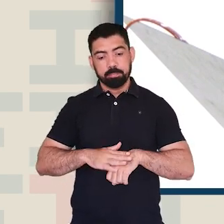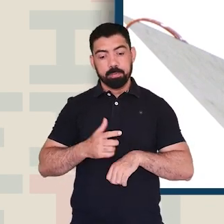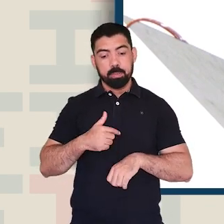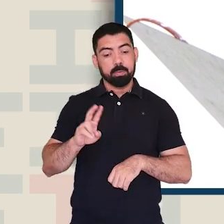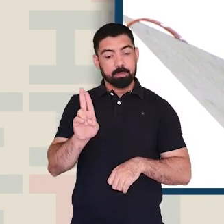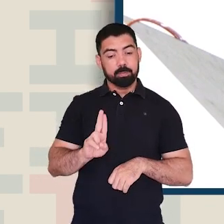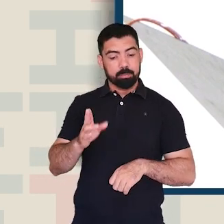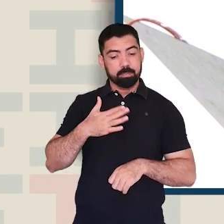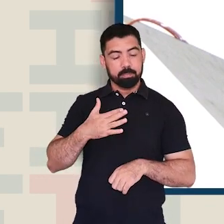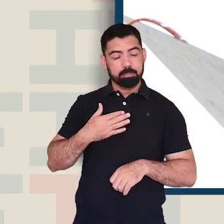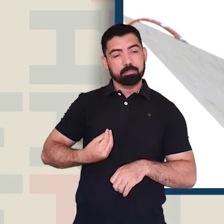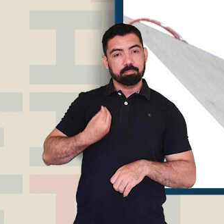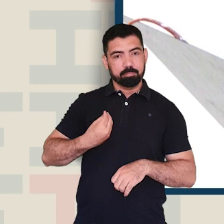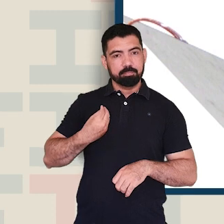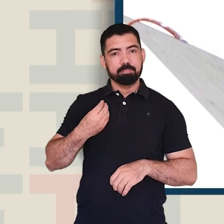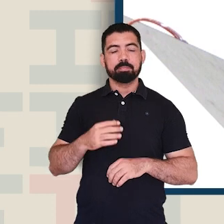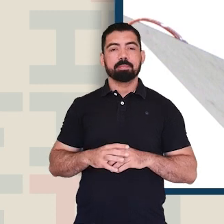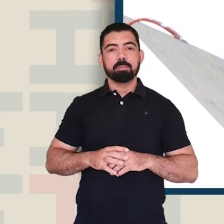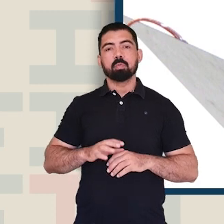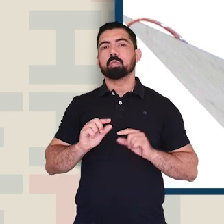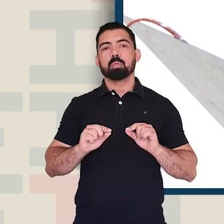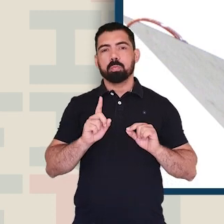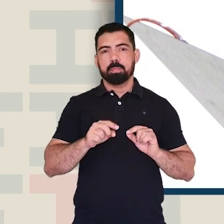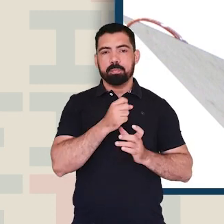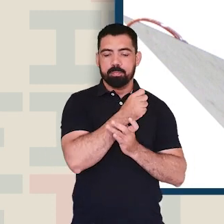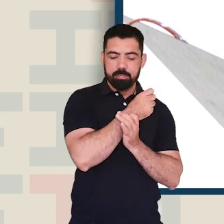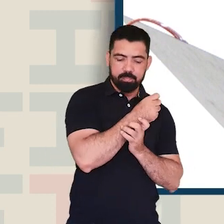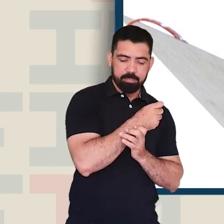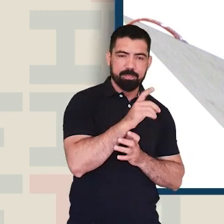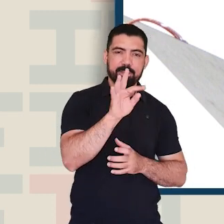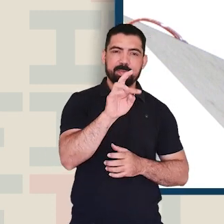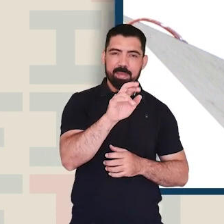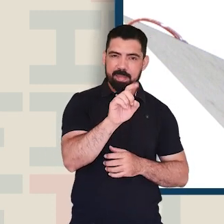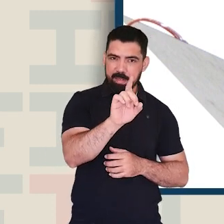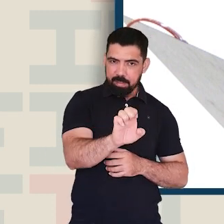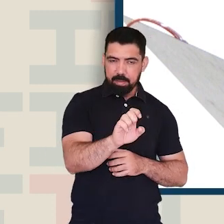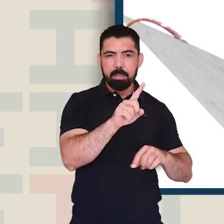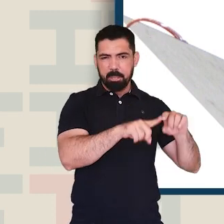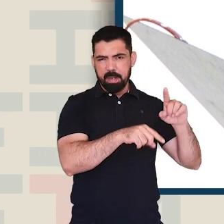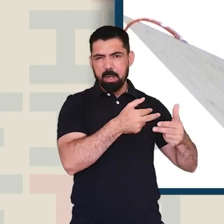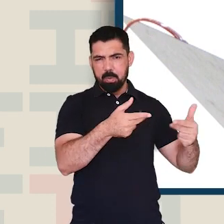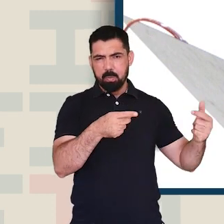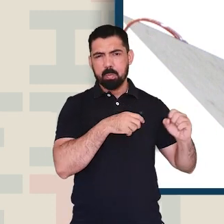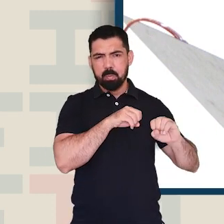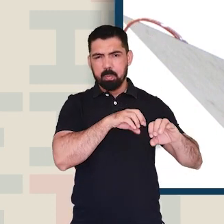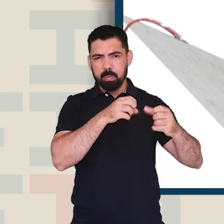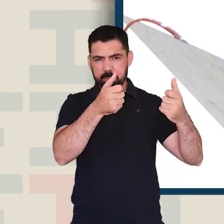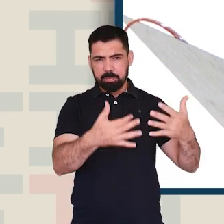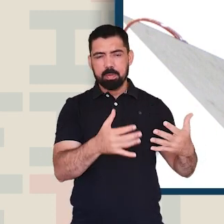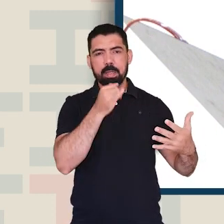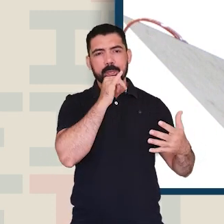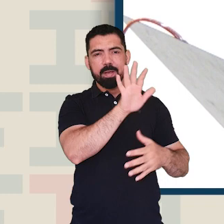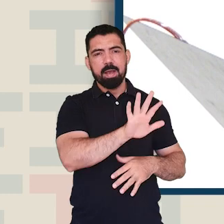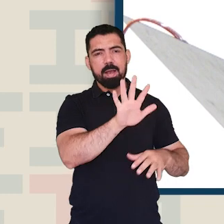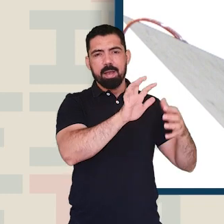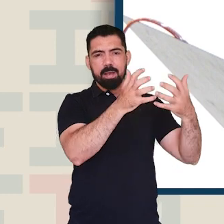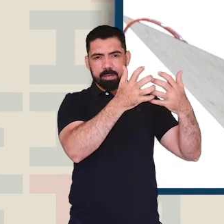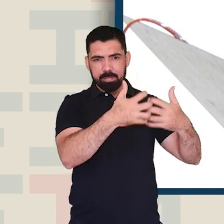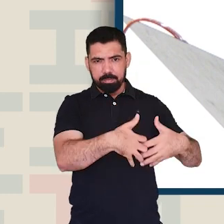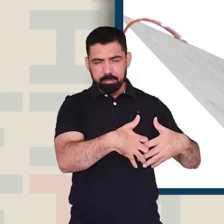que eu uso utilizando as tríades, utilizando todo esse material que a gente viu até agora, coisas do campo